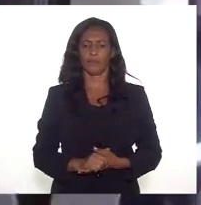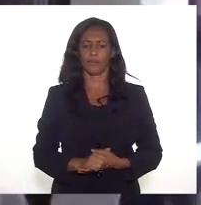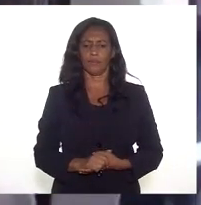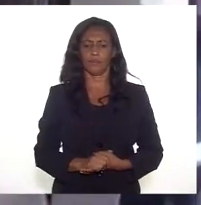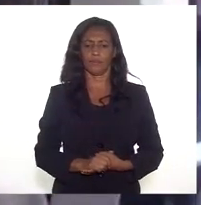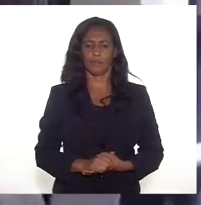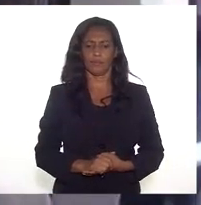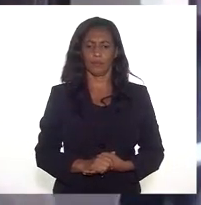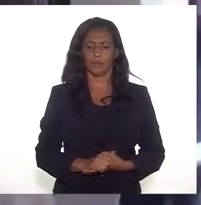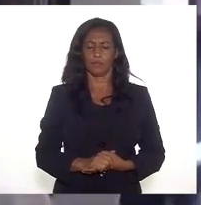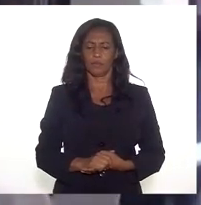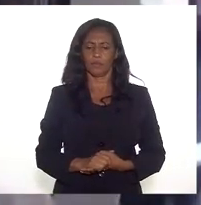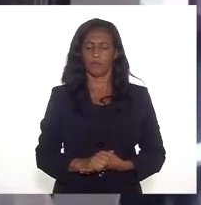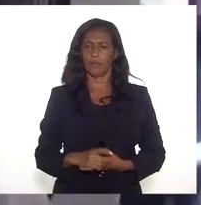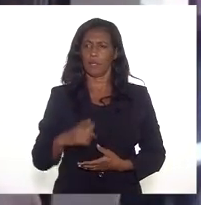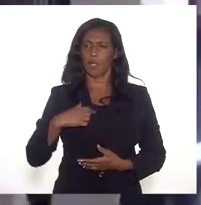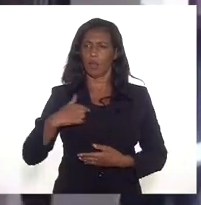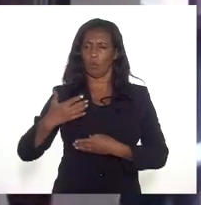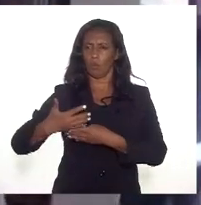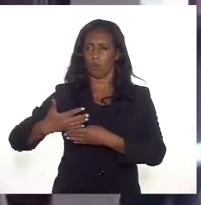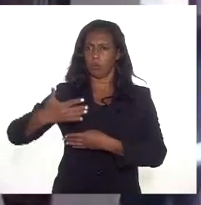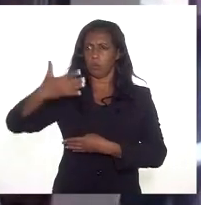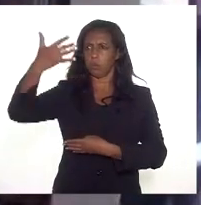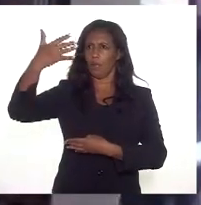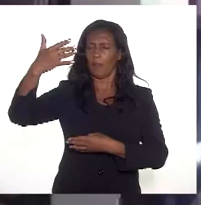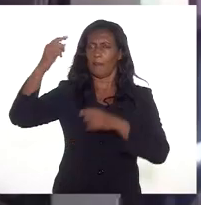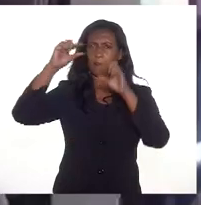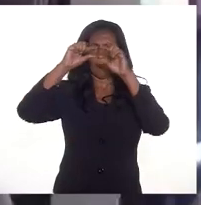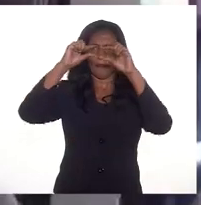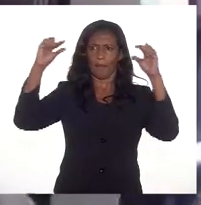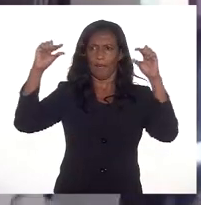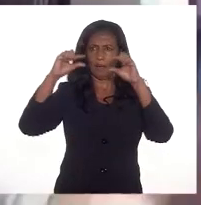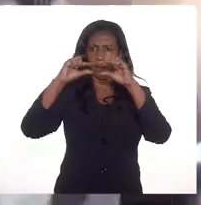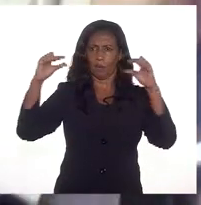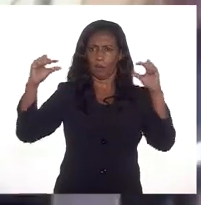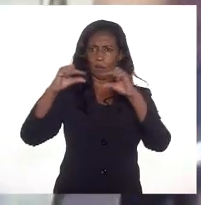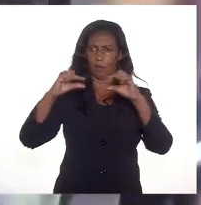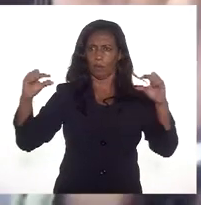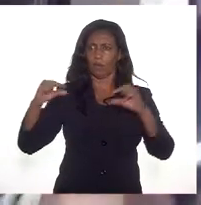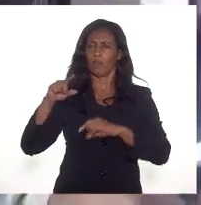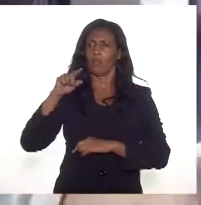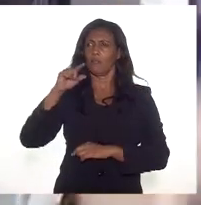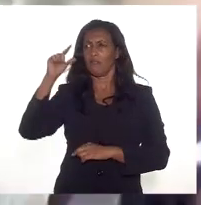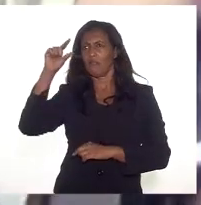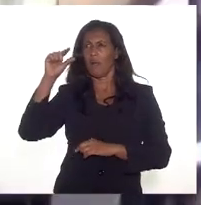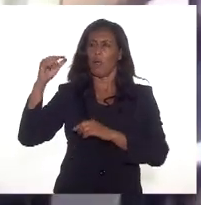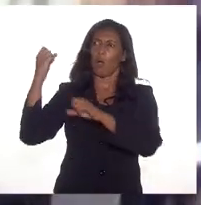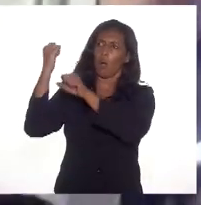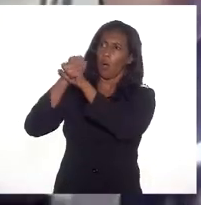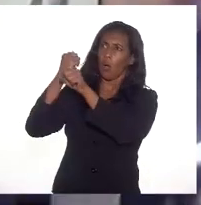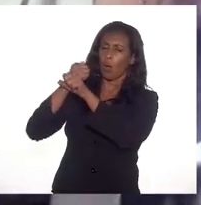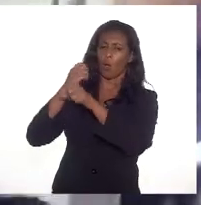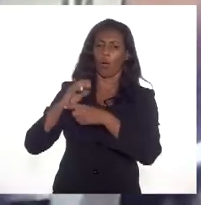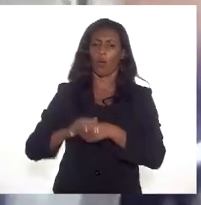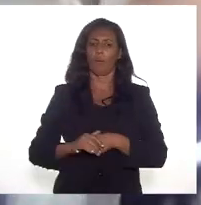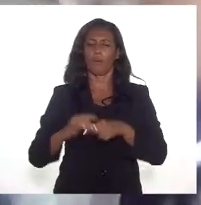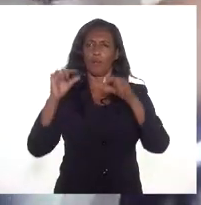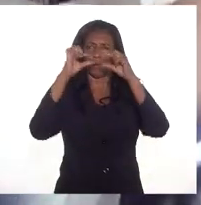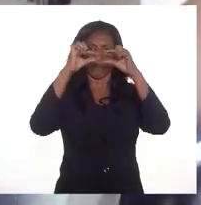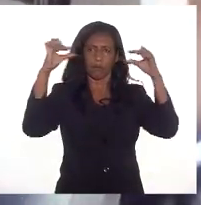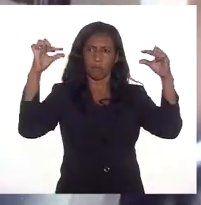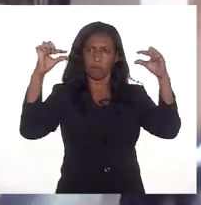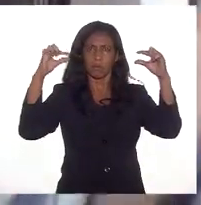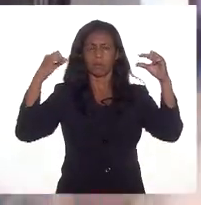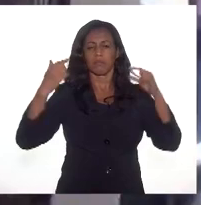uma apresentação que é barras. Então, barra de obra vai lá em cima, barra, tudo que é de barra vai lá em